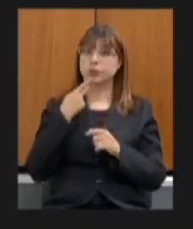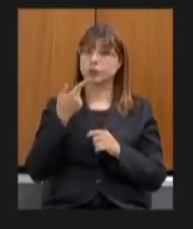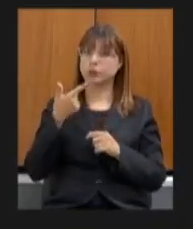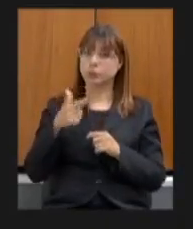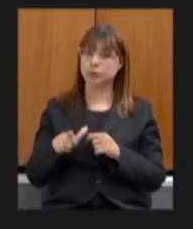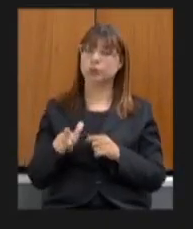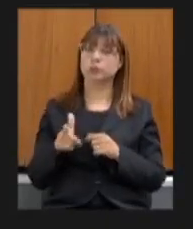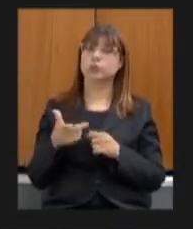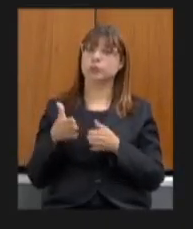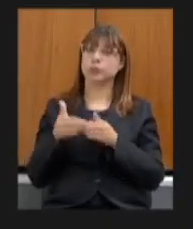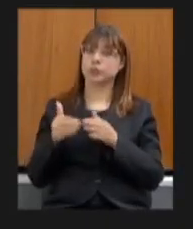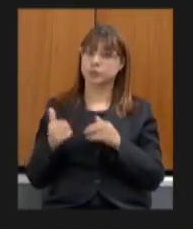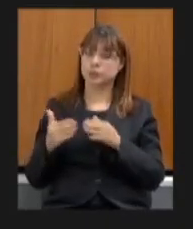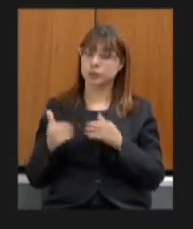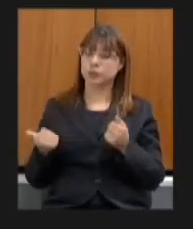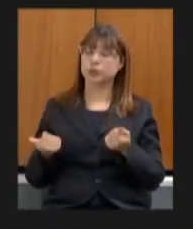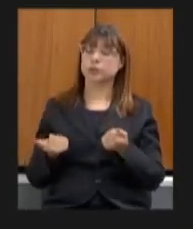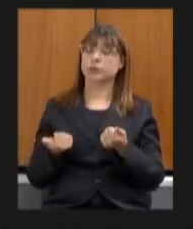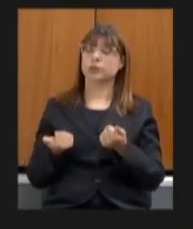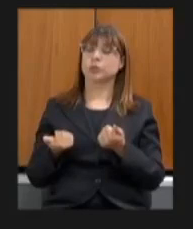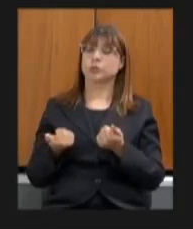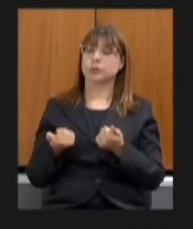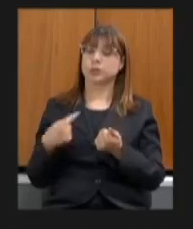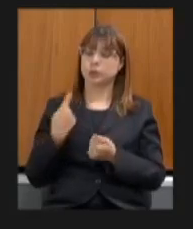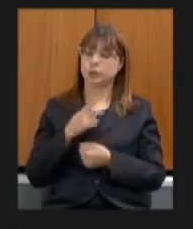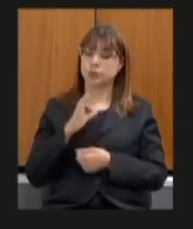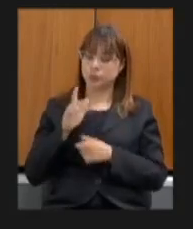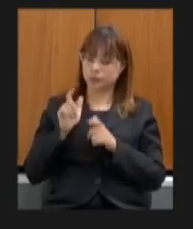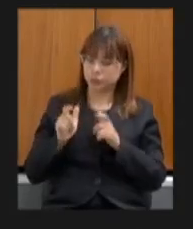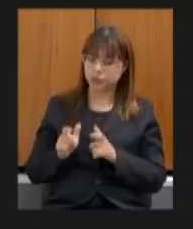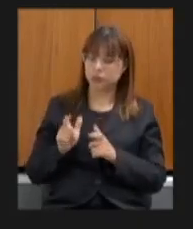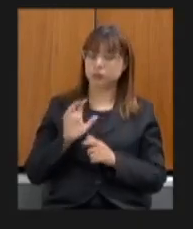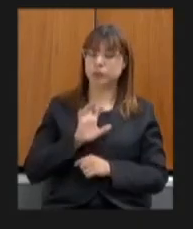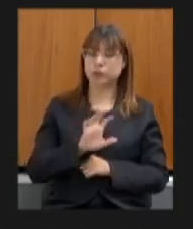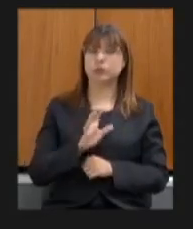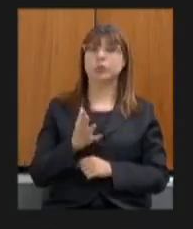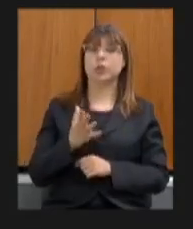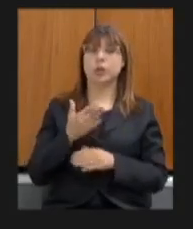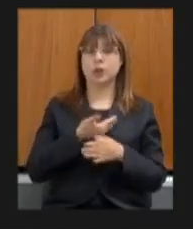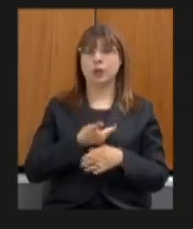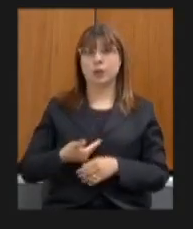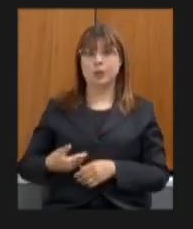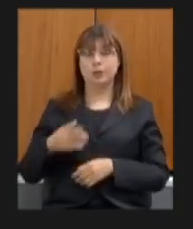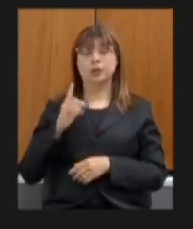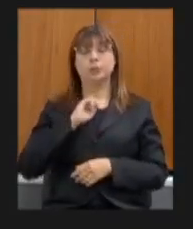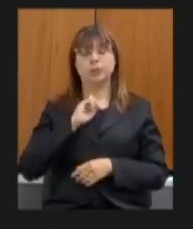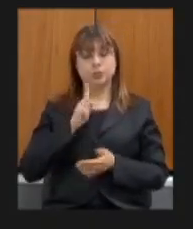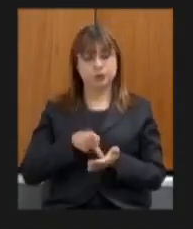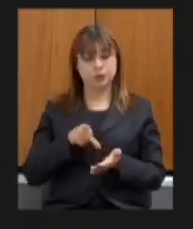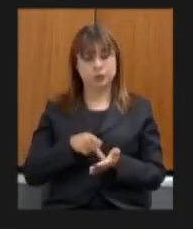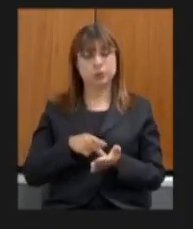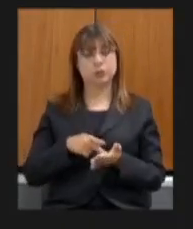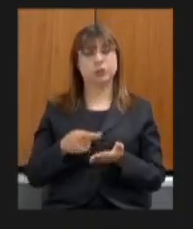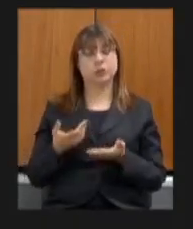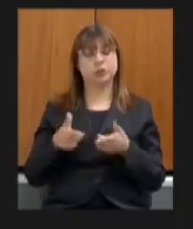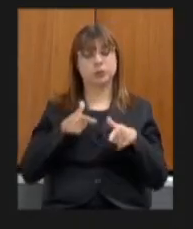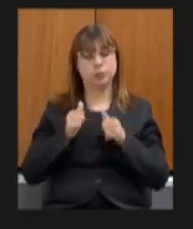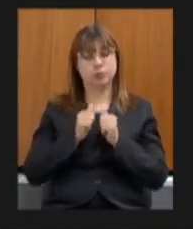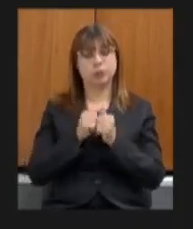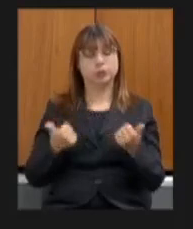uma vez aqui um pedido e um clamor em nome de toda a nossa região para que o governo de Minas entre de verdade neste movimento,